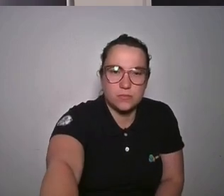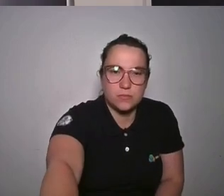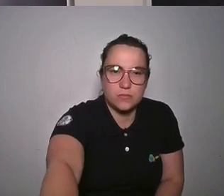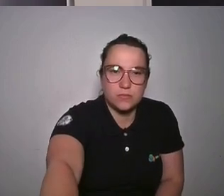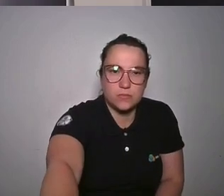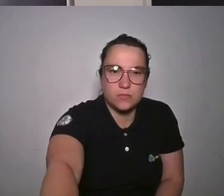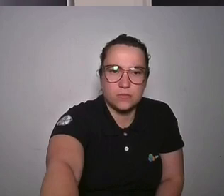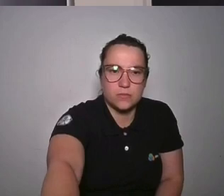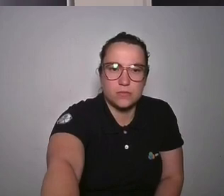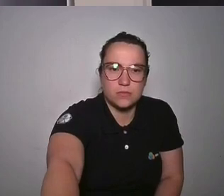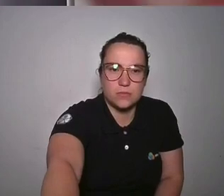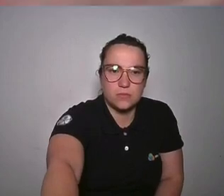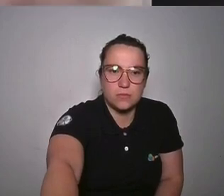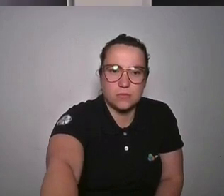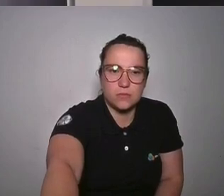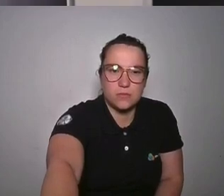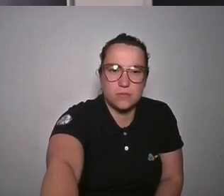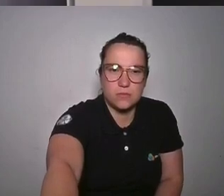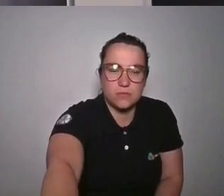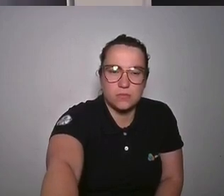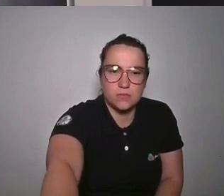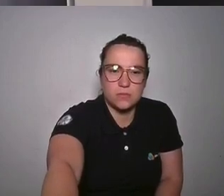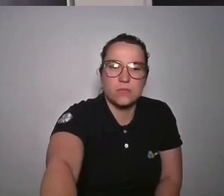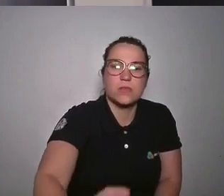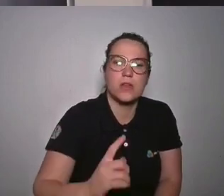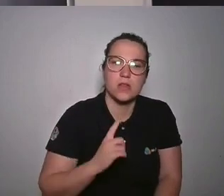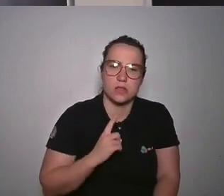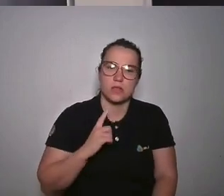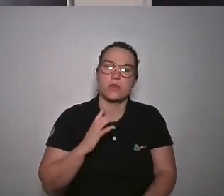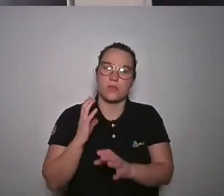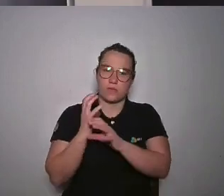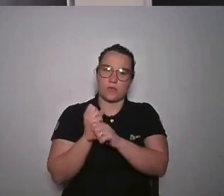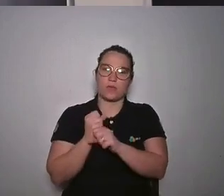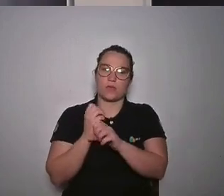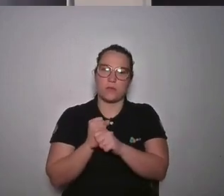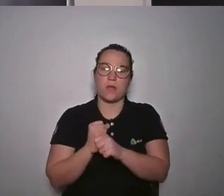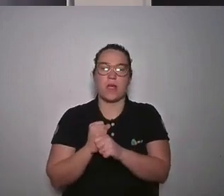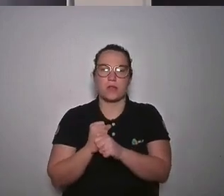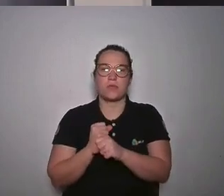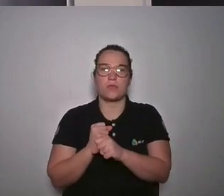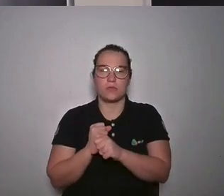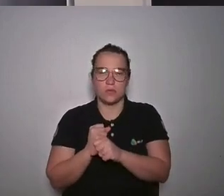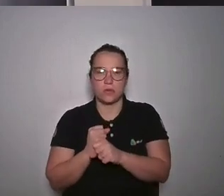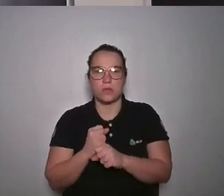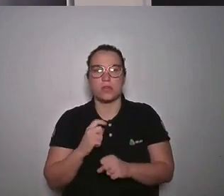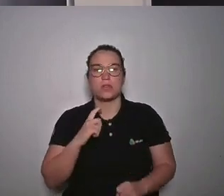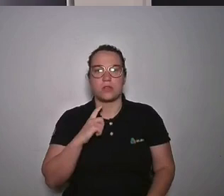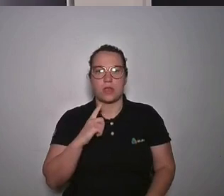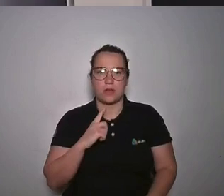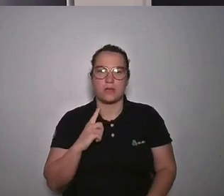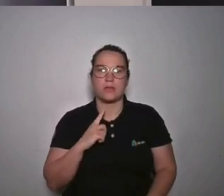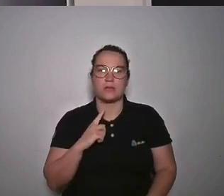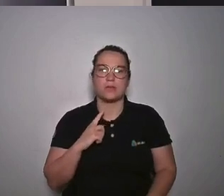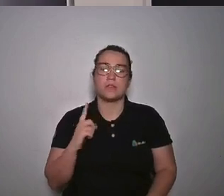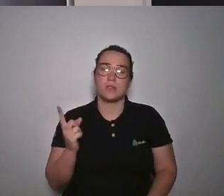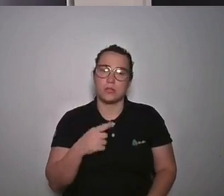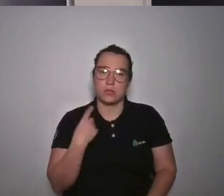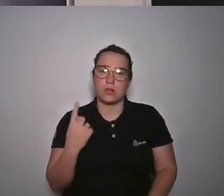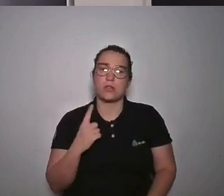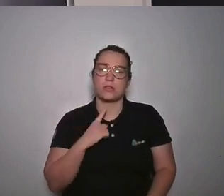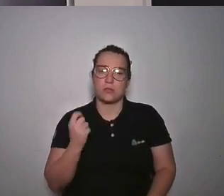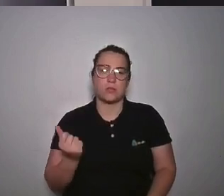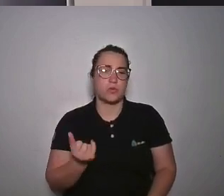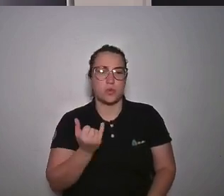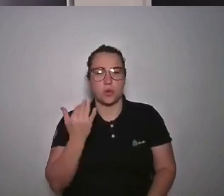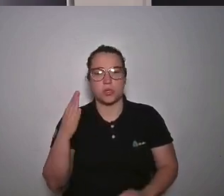Então, fechamos o orçamento conforme receita. Está a receita lá. Então, nós temos quantidade de